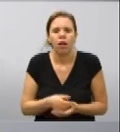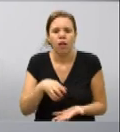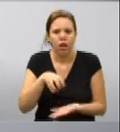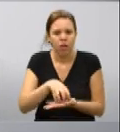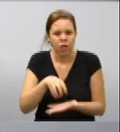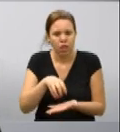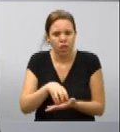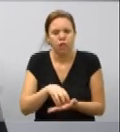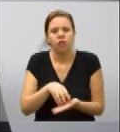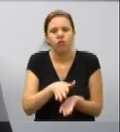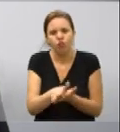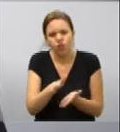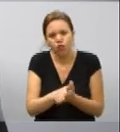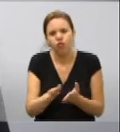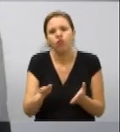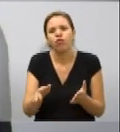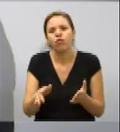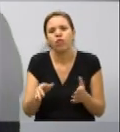especial, um gibi de ação.